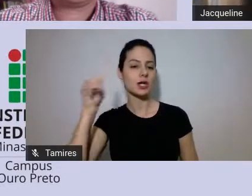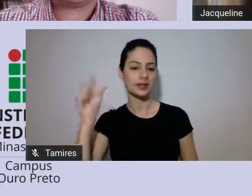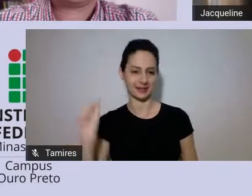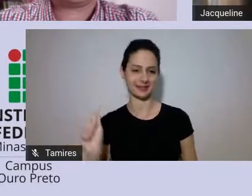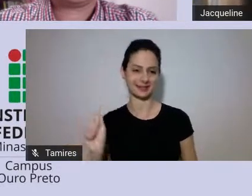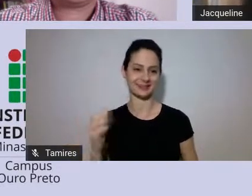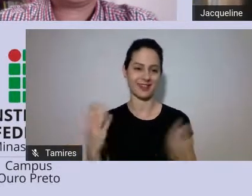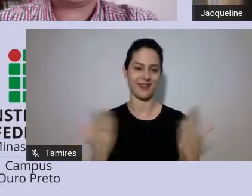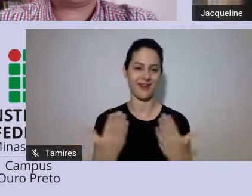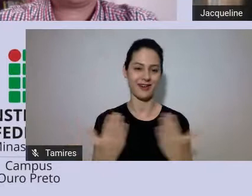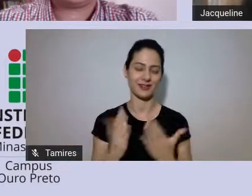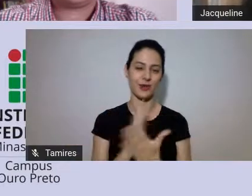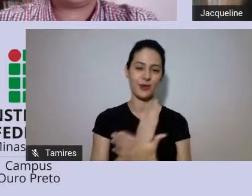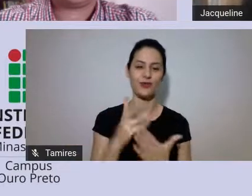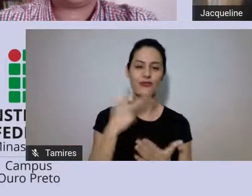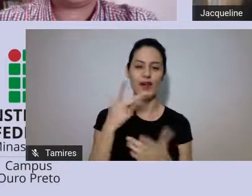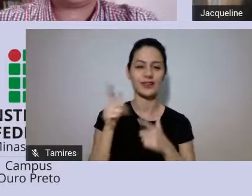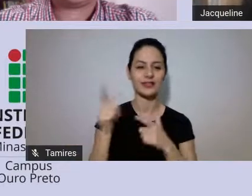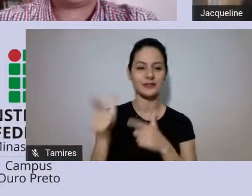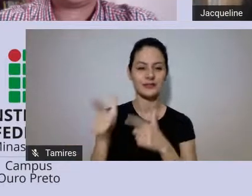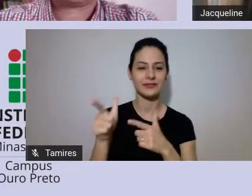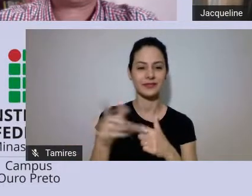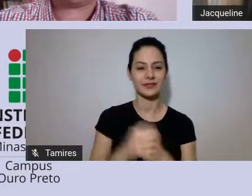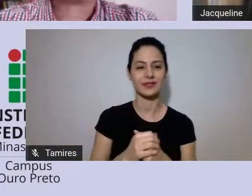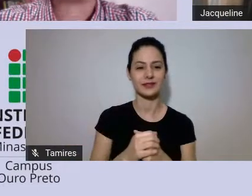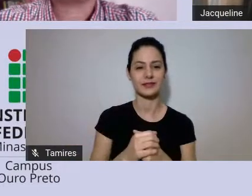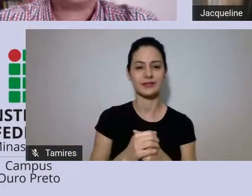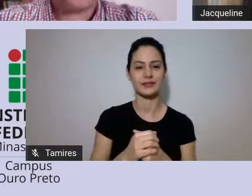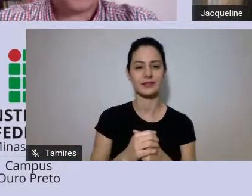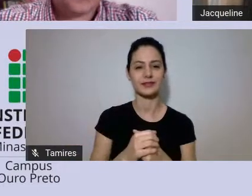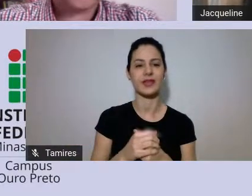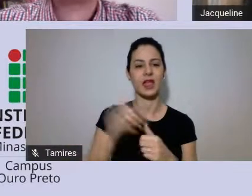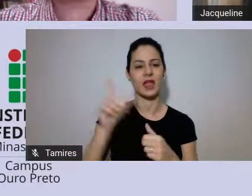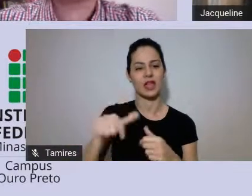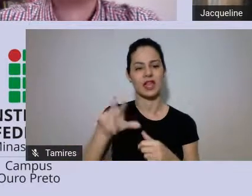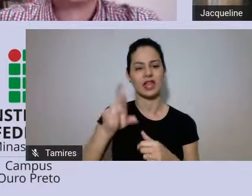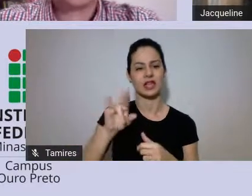que algunos llaman, bueno, un consumo hipster del pulque.